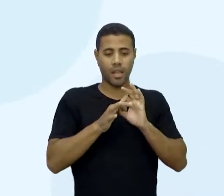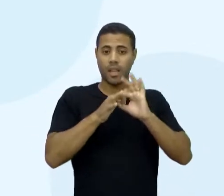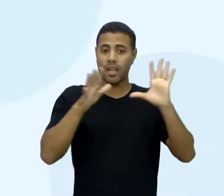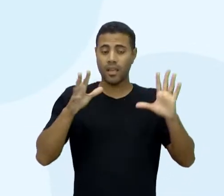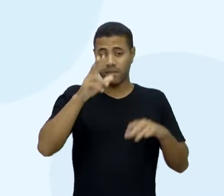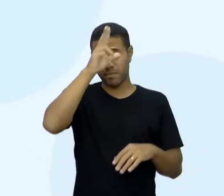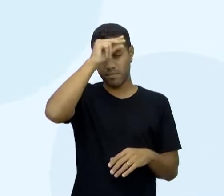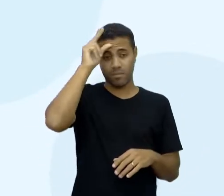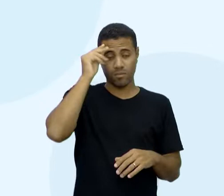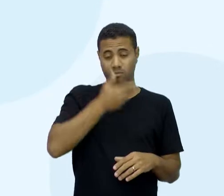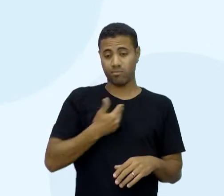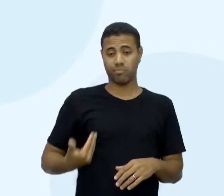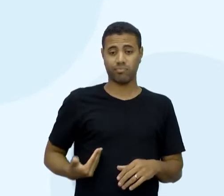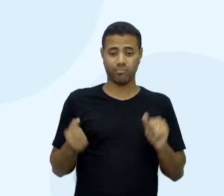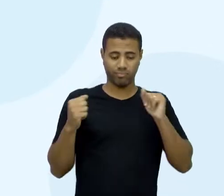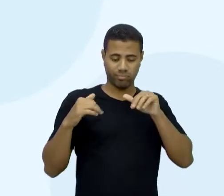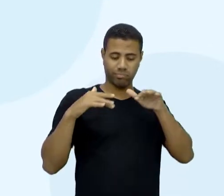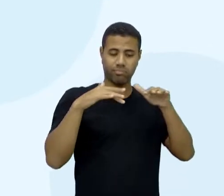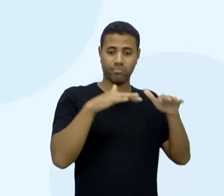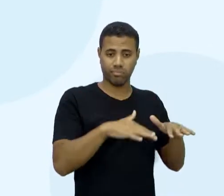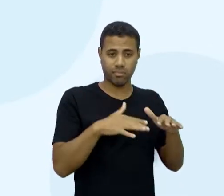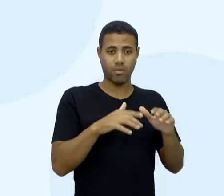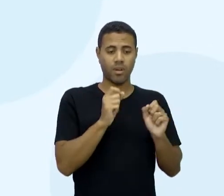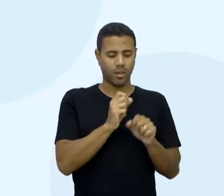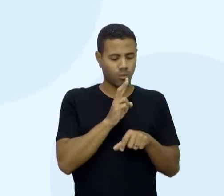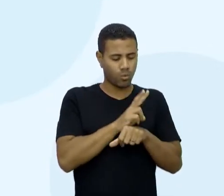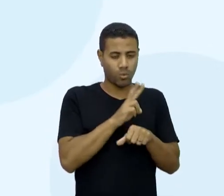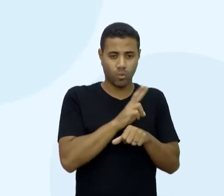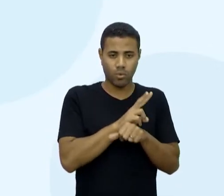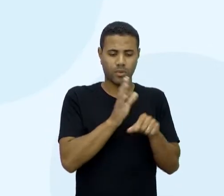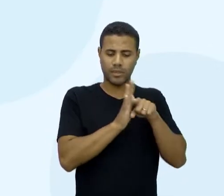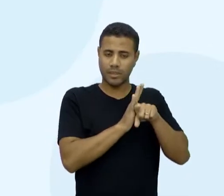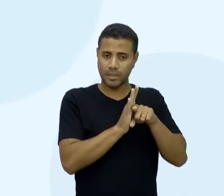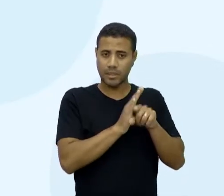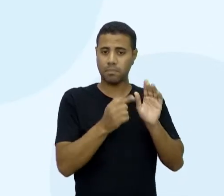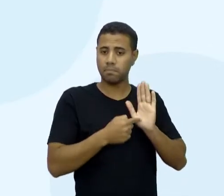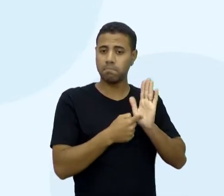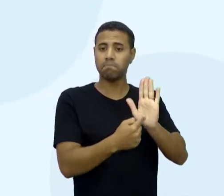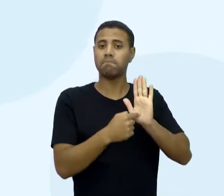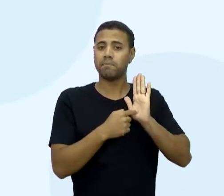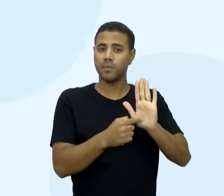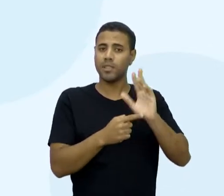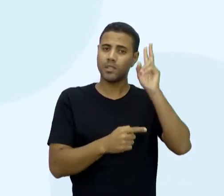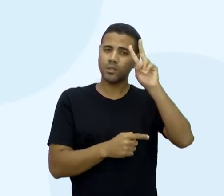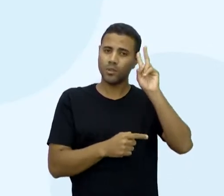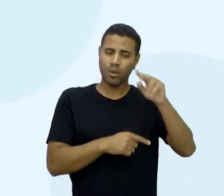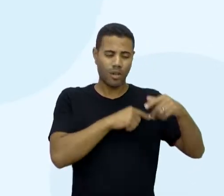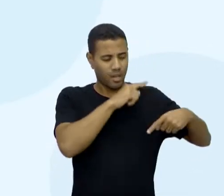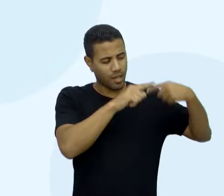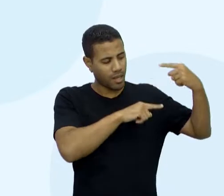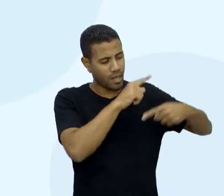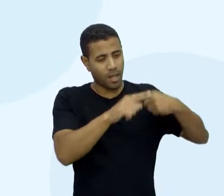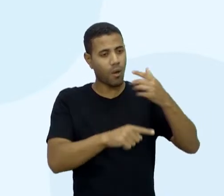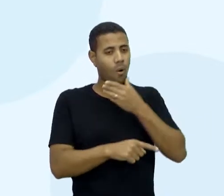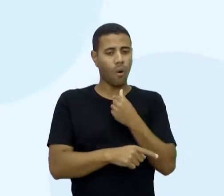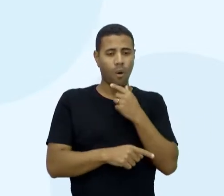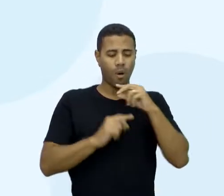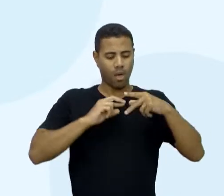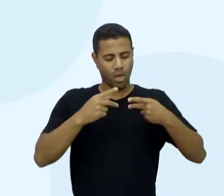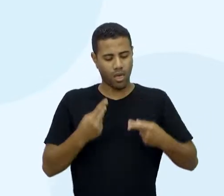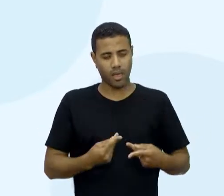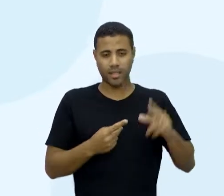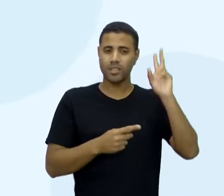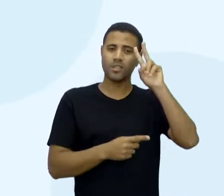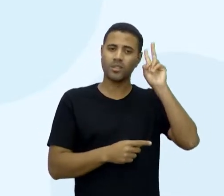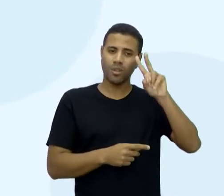que adquire, conserva, investiga, difunde e expõe os testemunhos materiais do homem e de